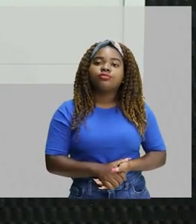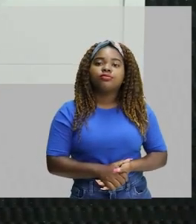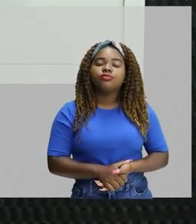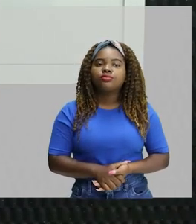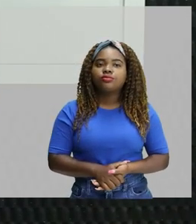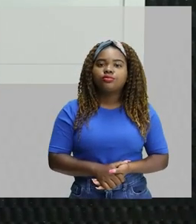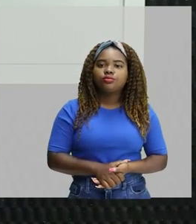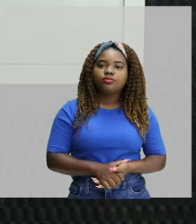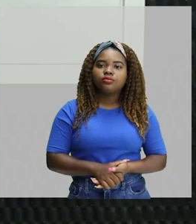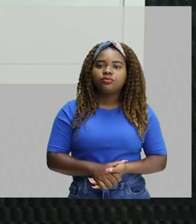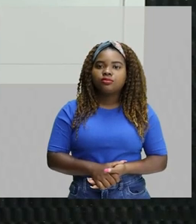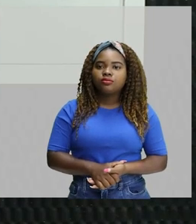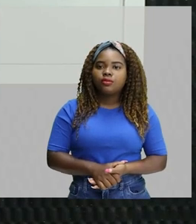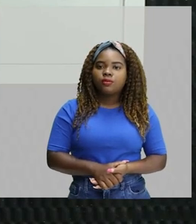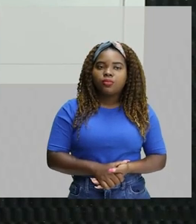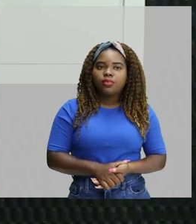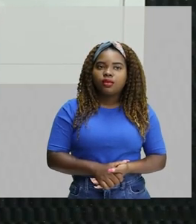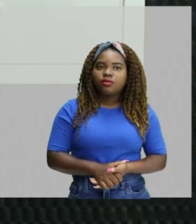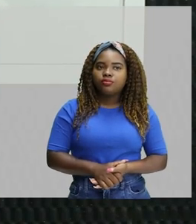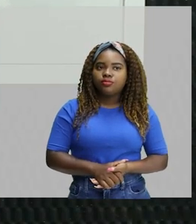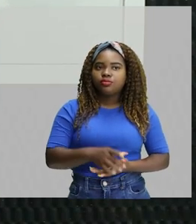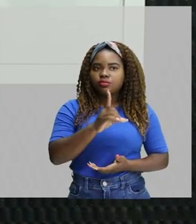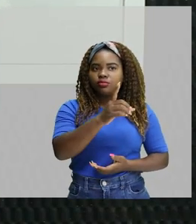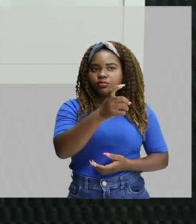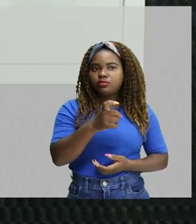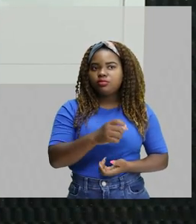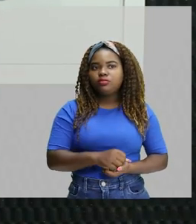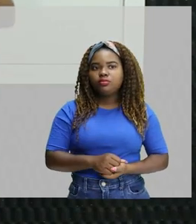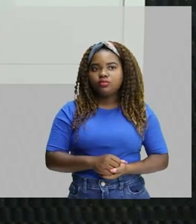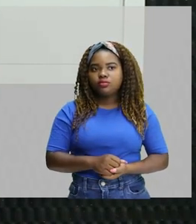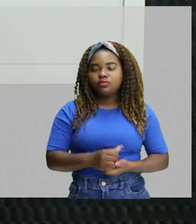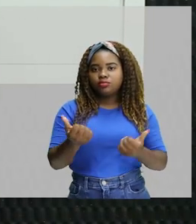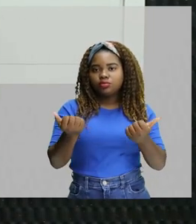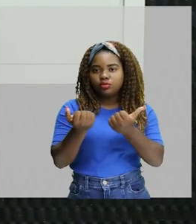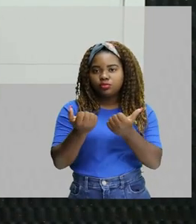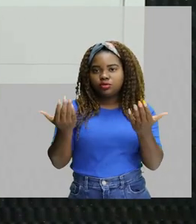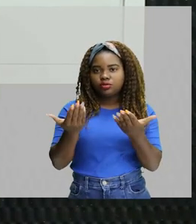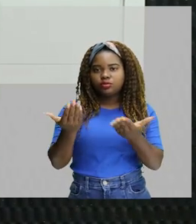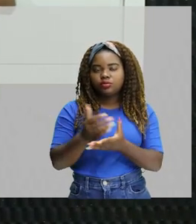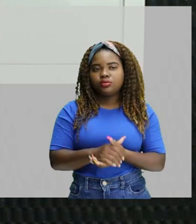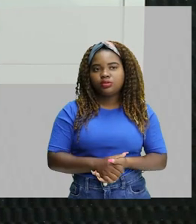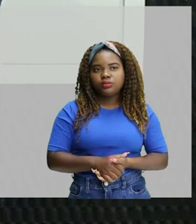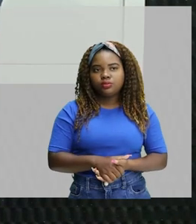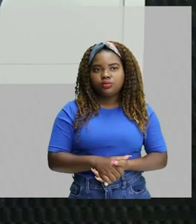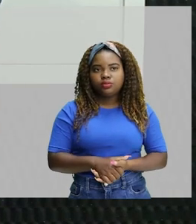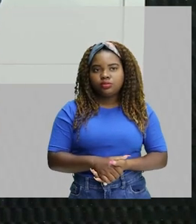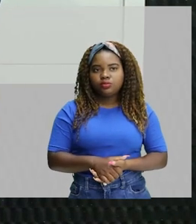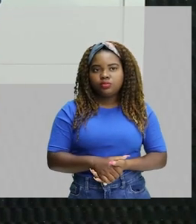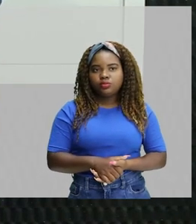só então vamos encontrar aqui esse polinômio DX então o BX aqui é 2x mais